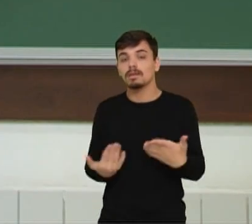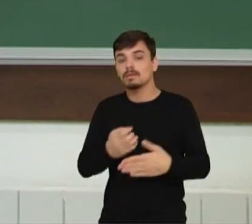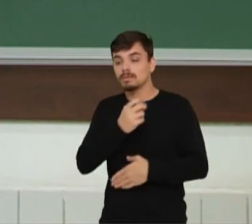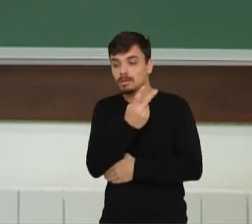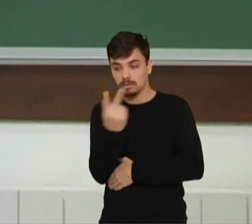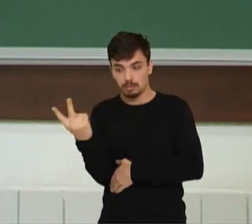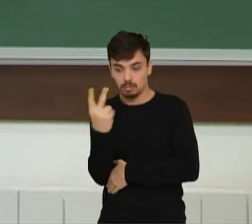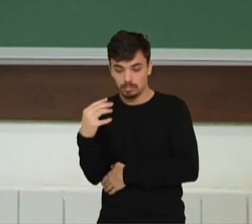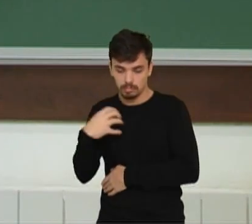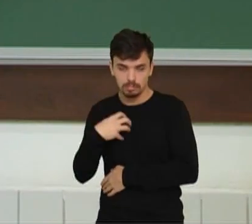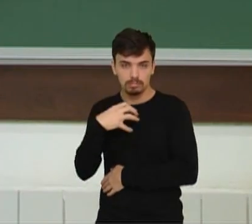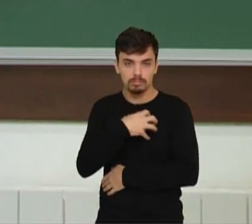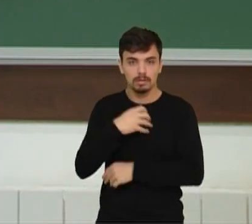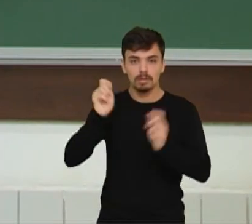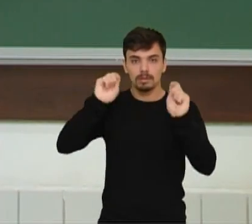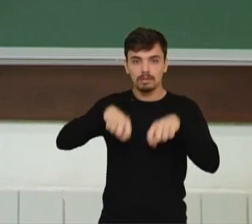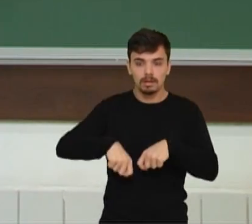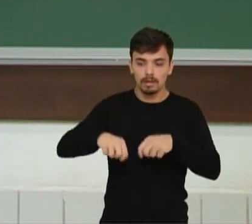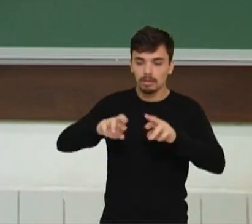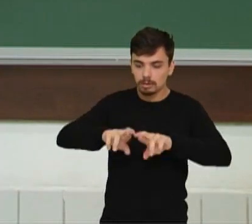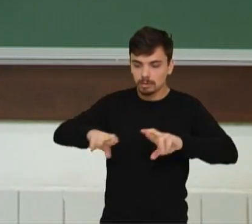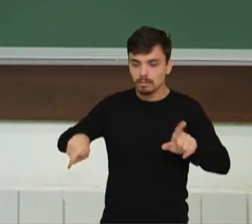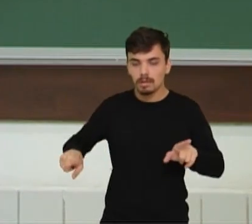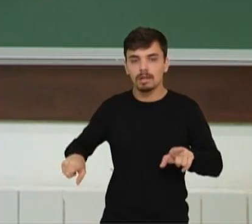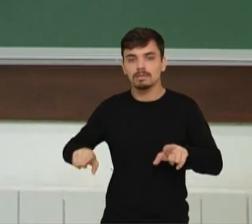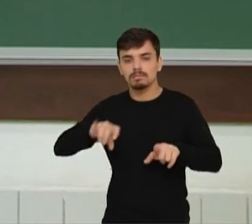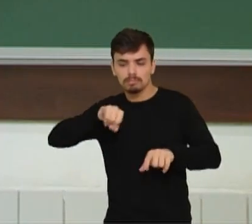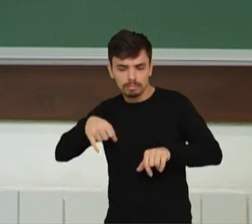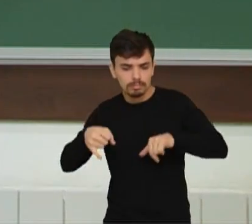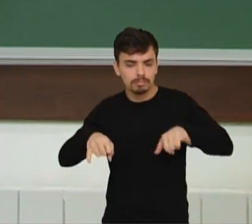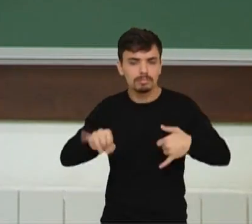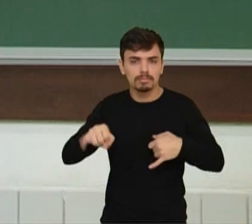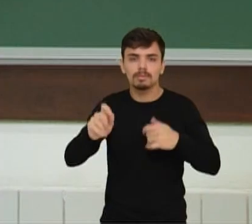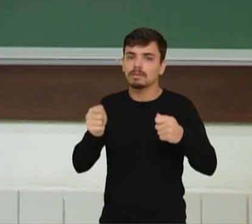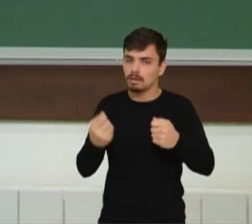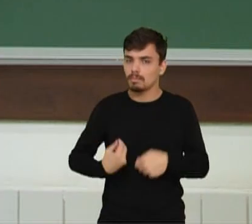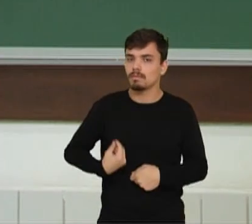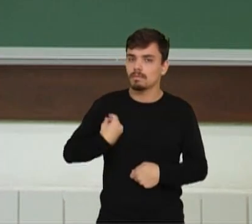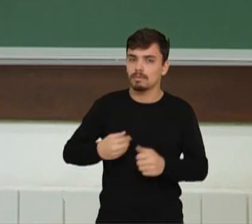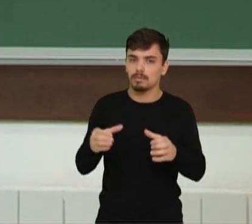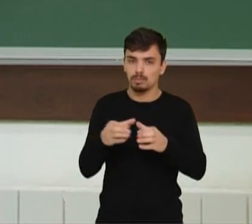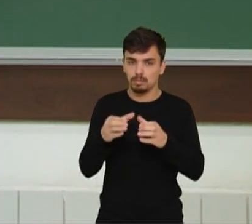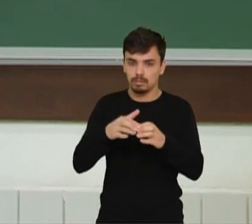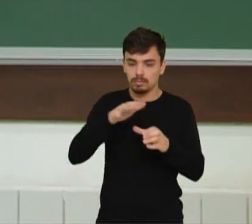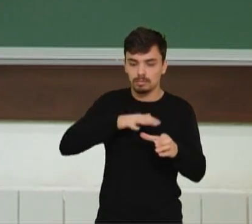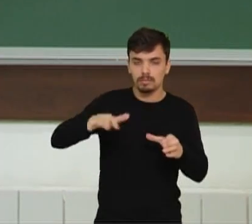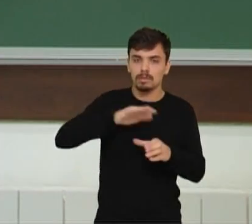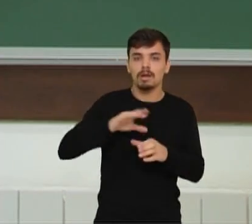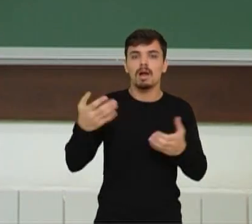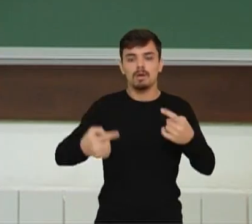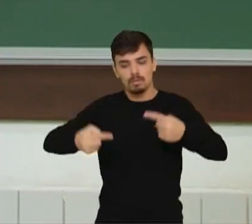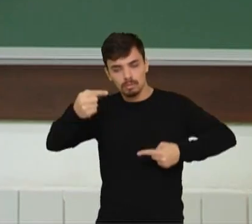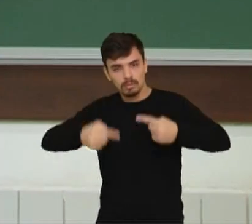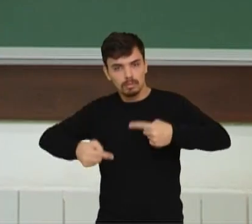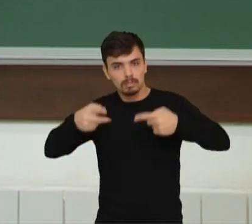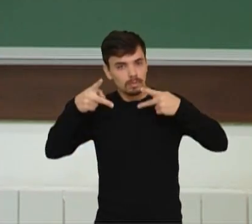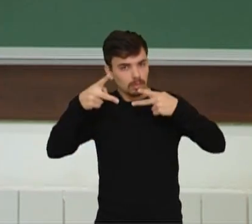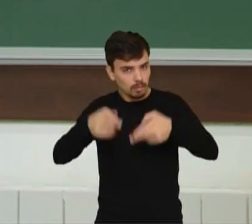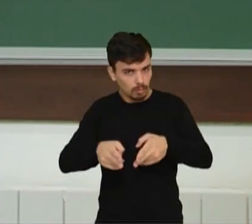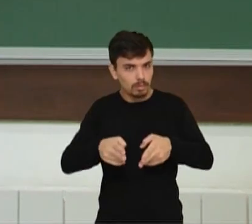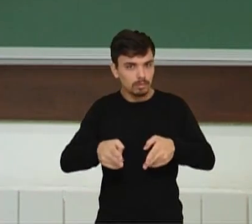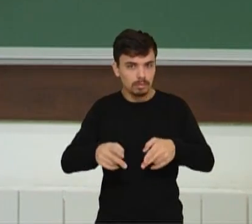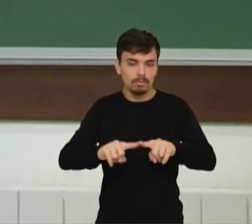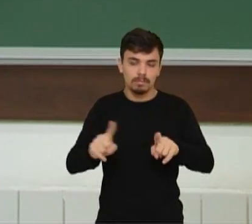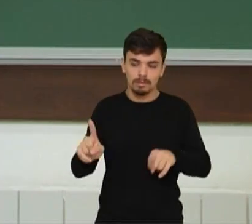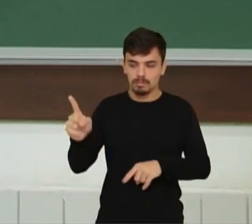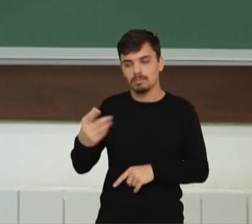conseguem explorar recursos diferentes, elas conseguem conviver no mesmo local. Se elas disputam o mesmo recurso, provavelmente uma delas vai se